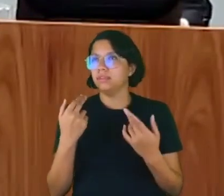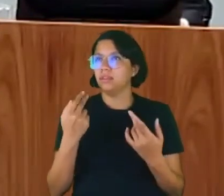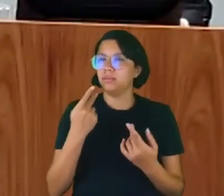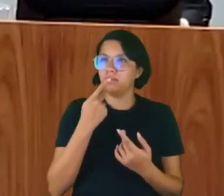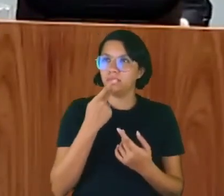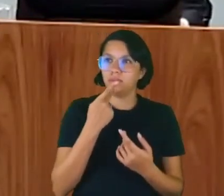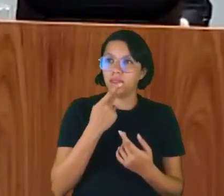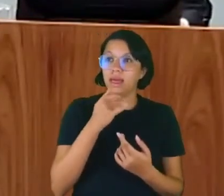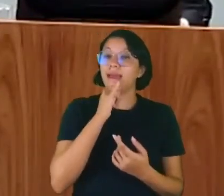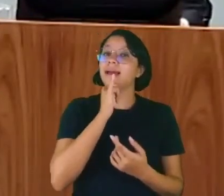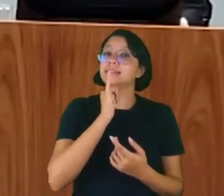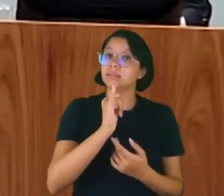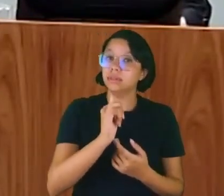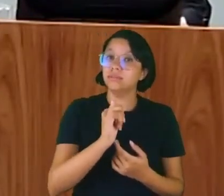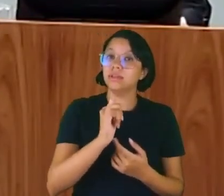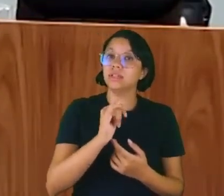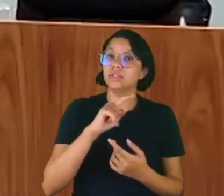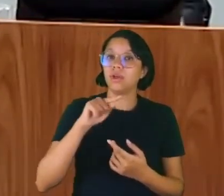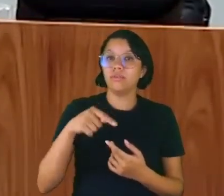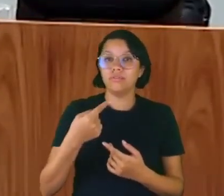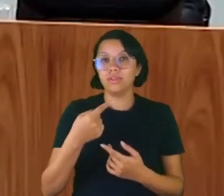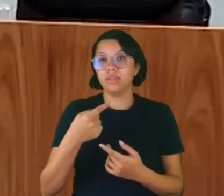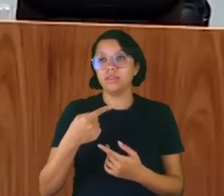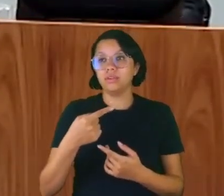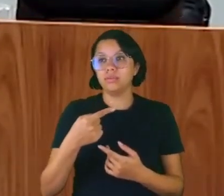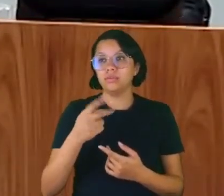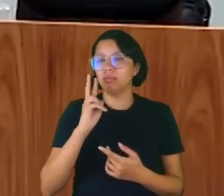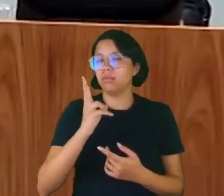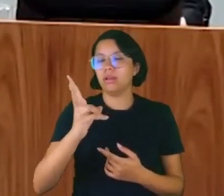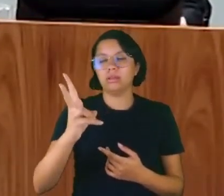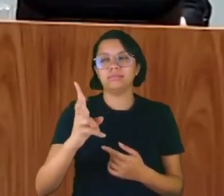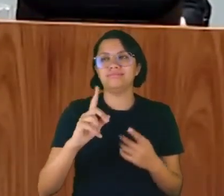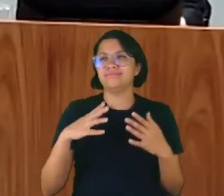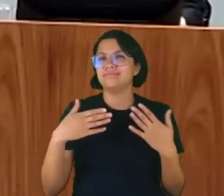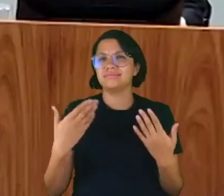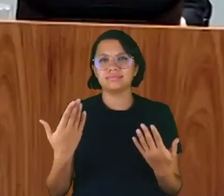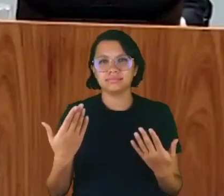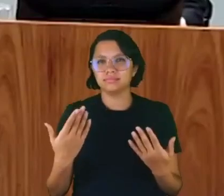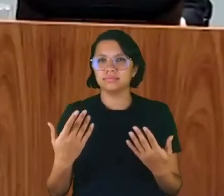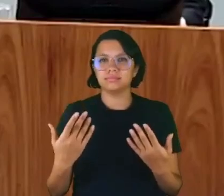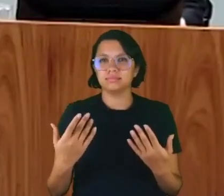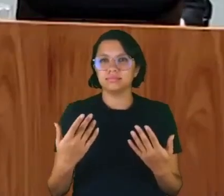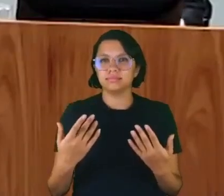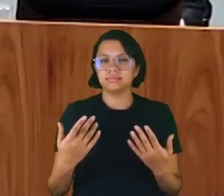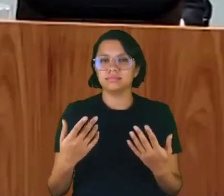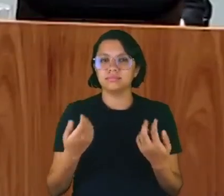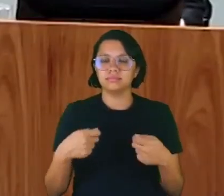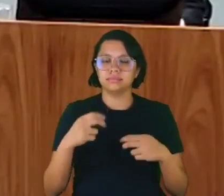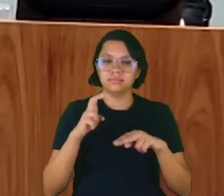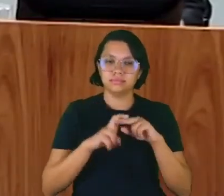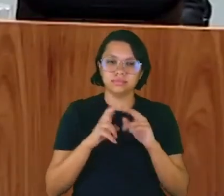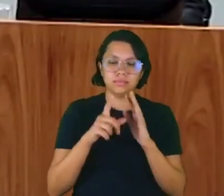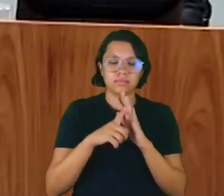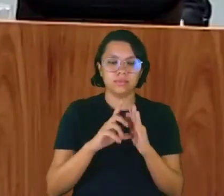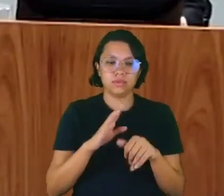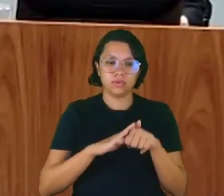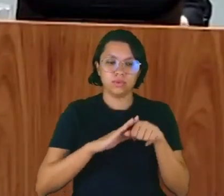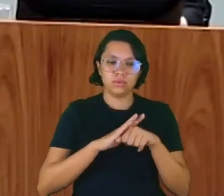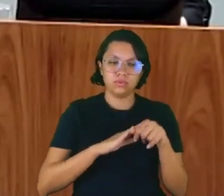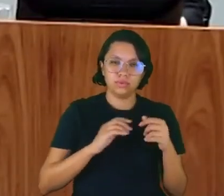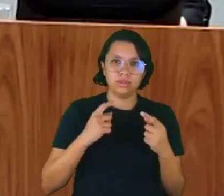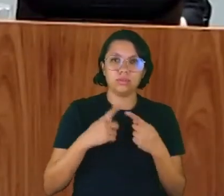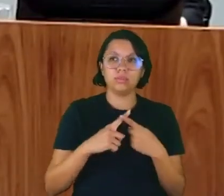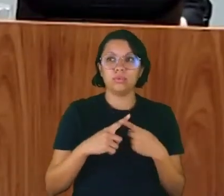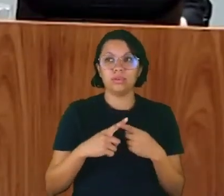dizer exemplificativo, vírgula, desde que. É a mesma coisa. Então, teria que sentar um pouco antes, conversar, porque é um caso